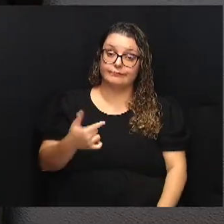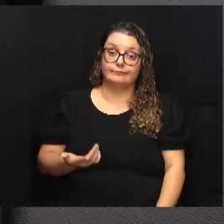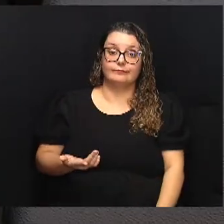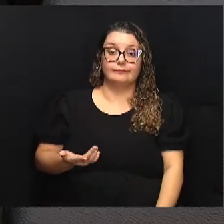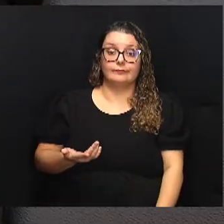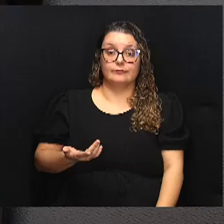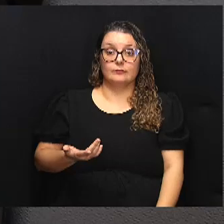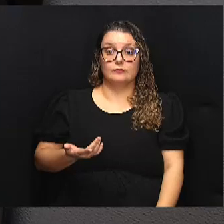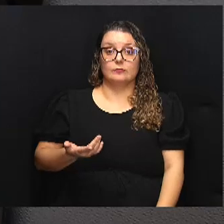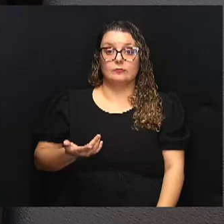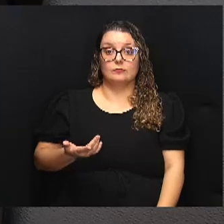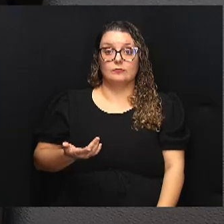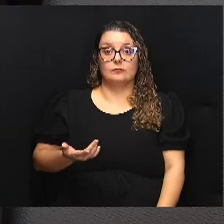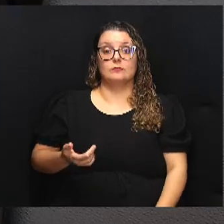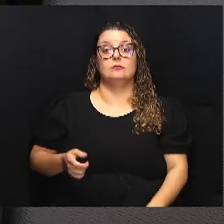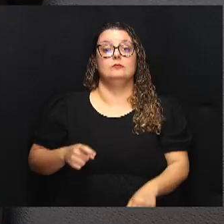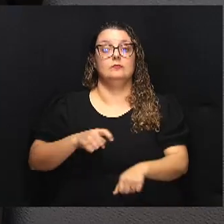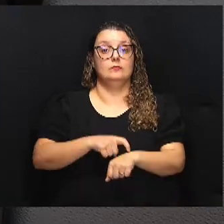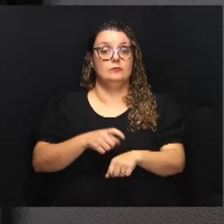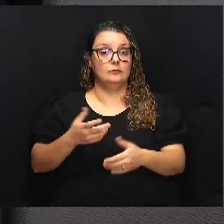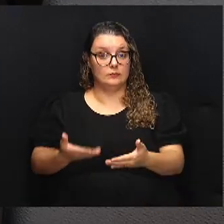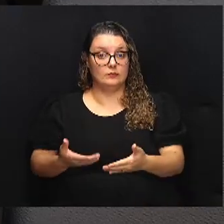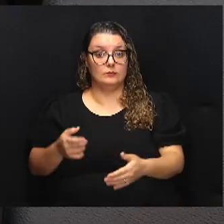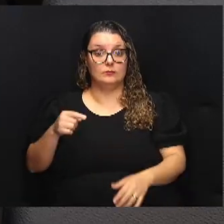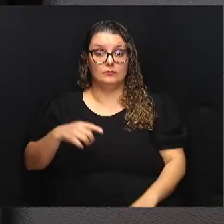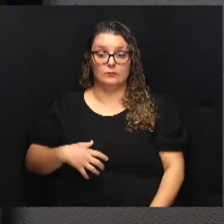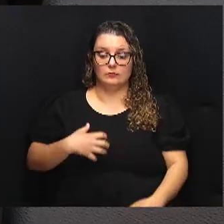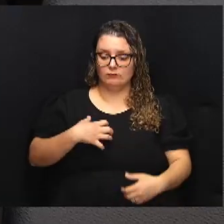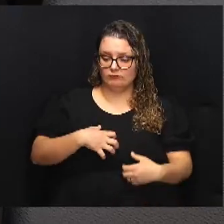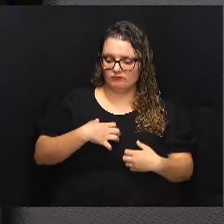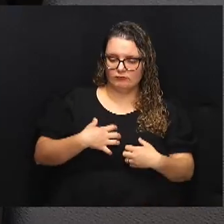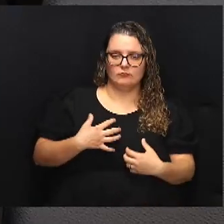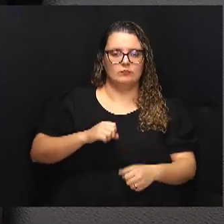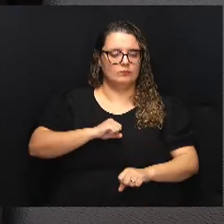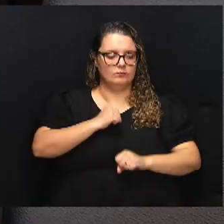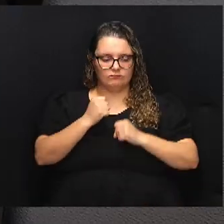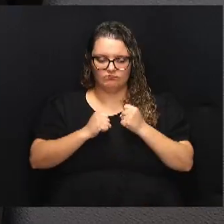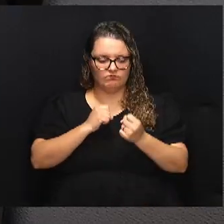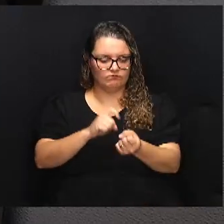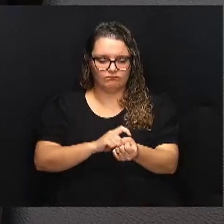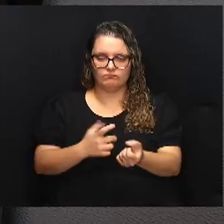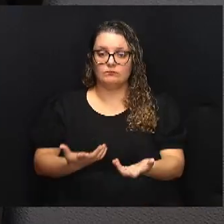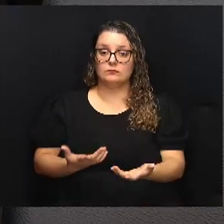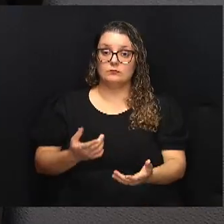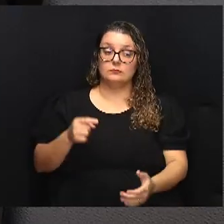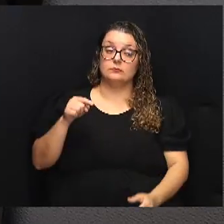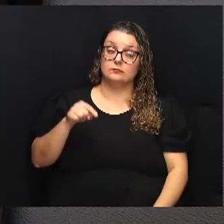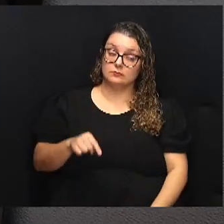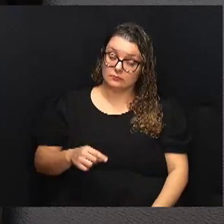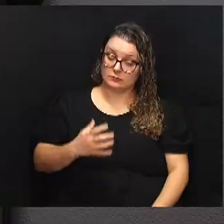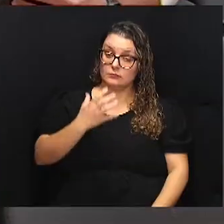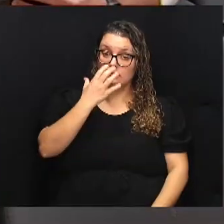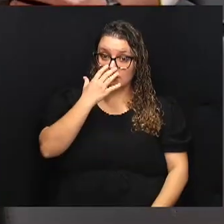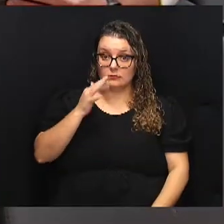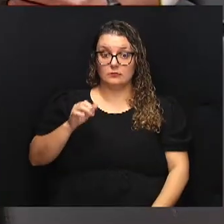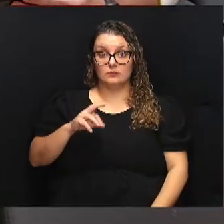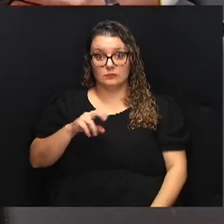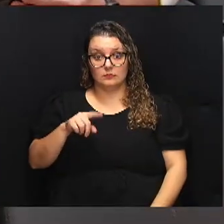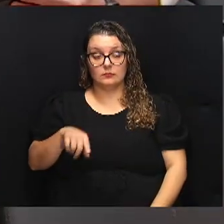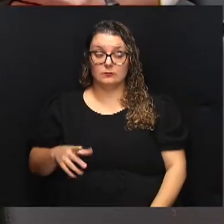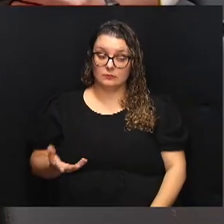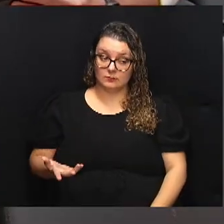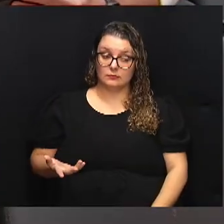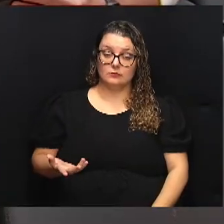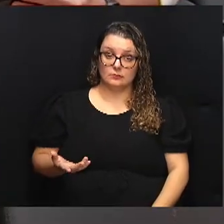for colocado em situação que ele vai ficar furioso ali, ele vai ser um animal feroz, né? Então a pessoa tem